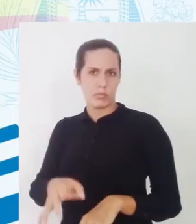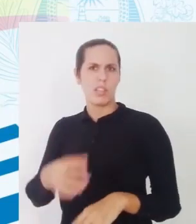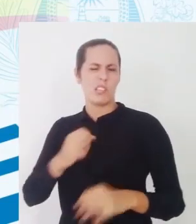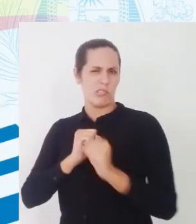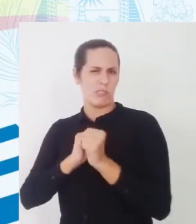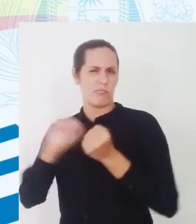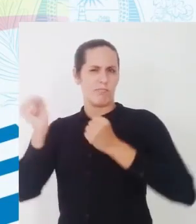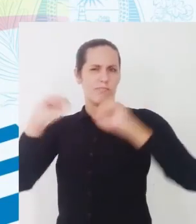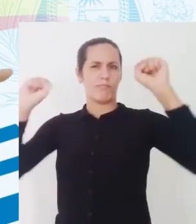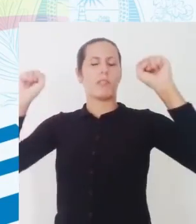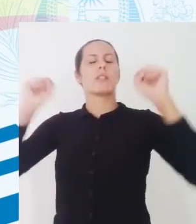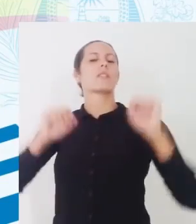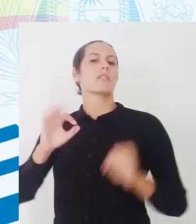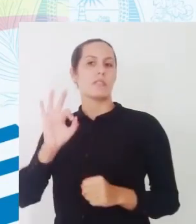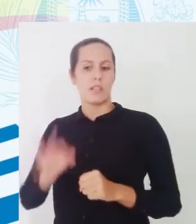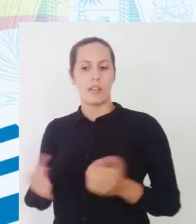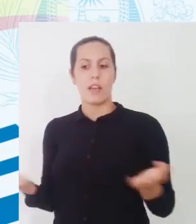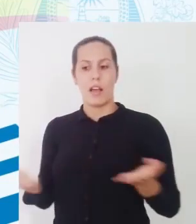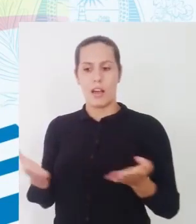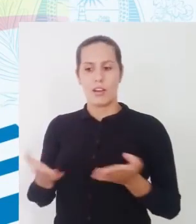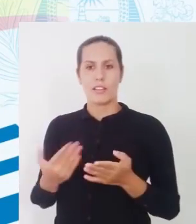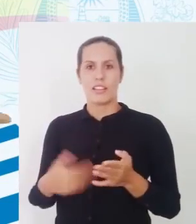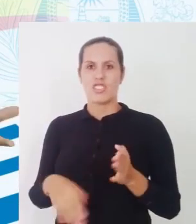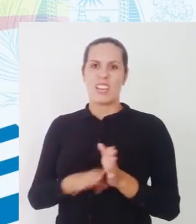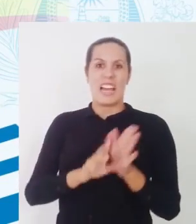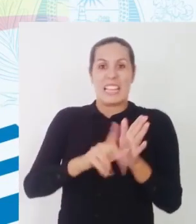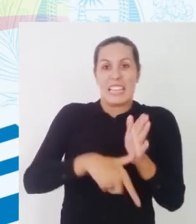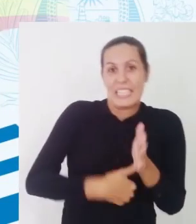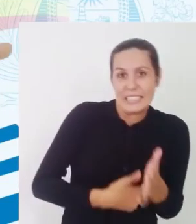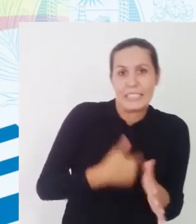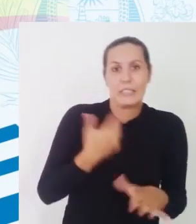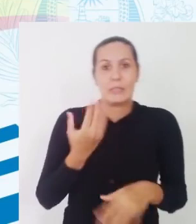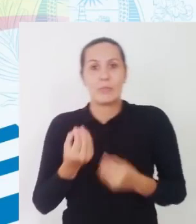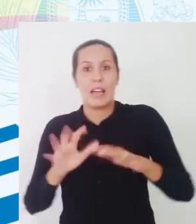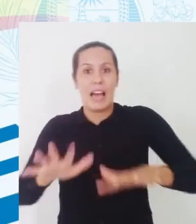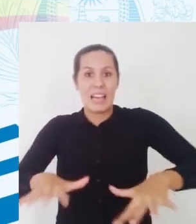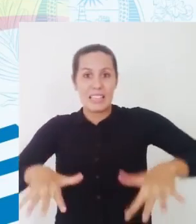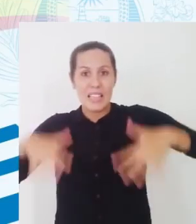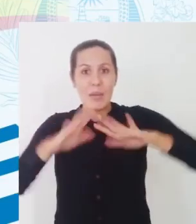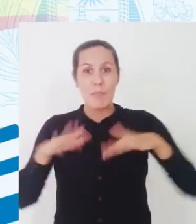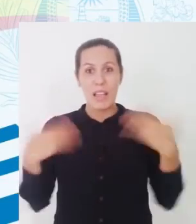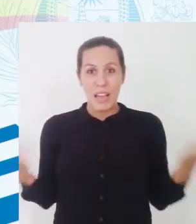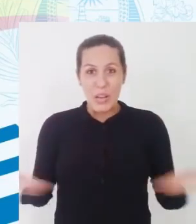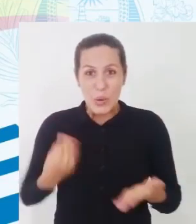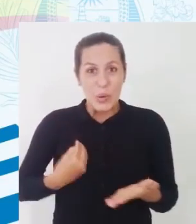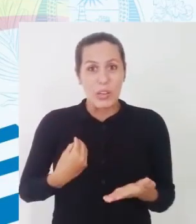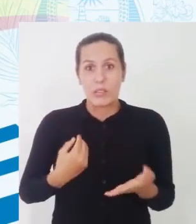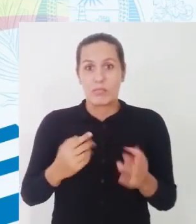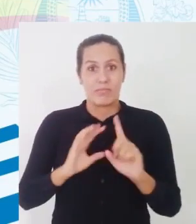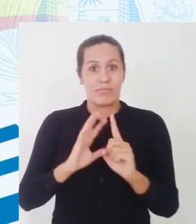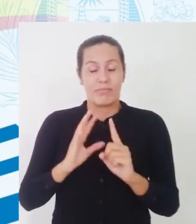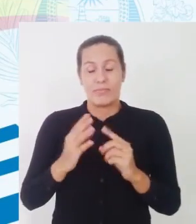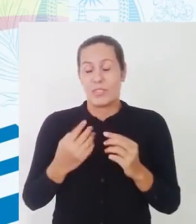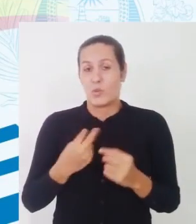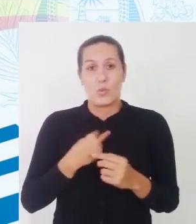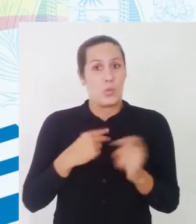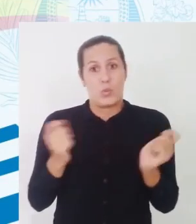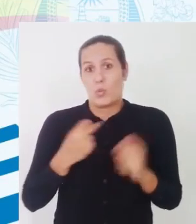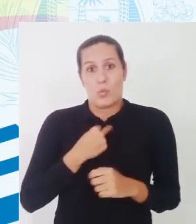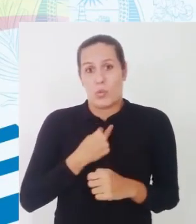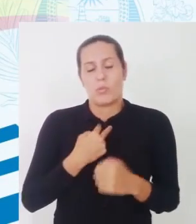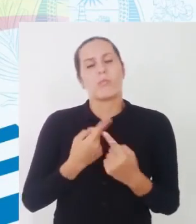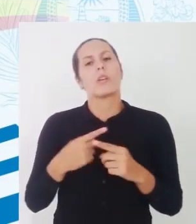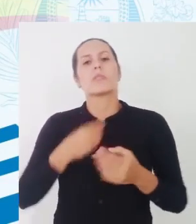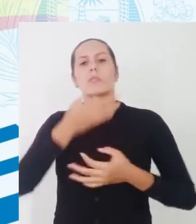na sua indignação. De fato, chegamos um pouco atrasados, não tem como fazer Assembleia Escolar nesse momento. Mas eu tenho